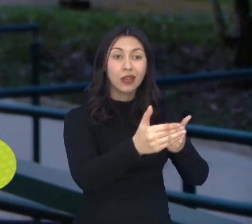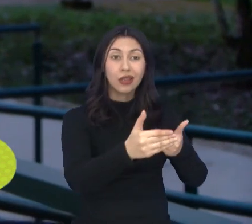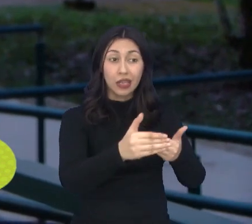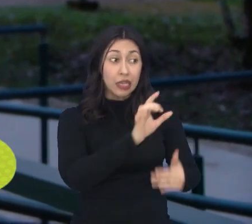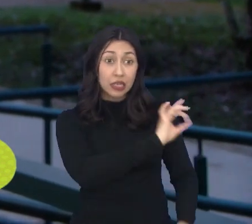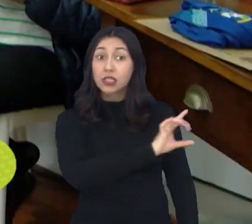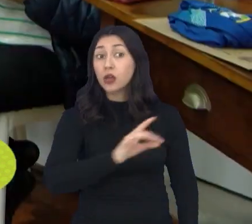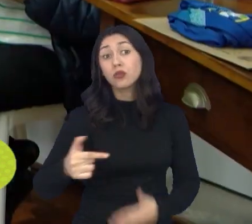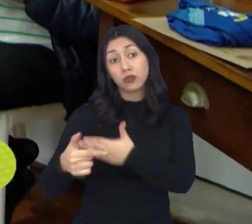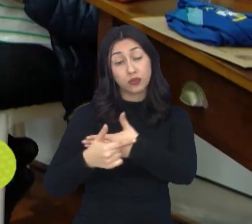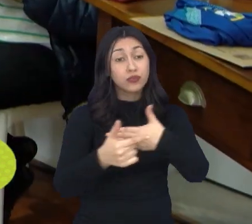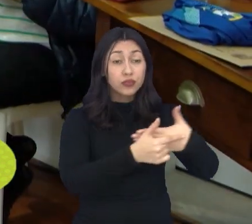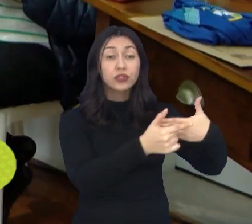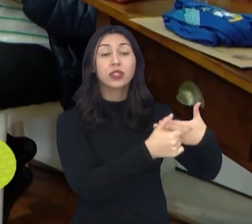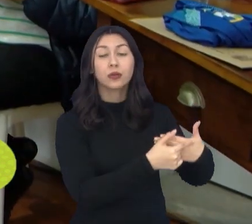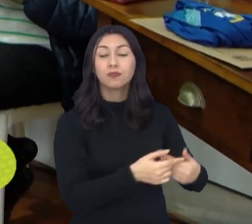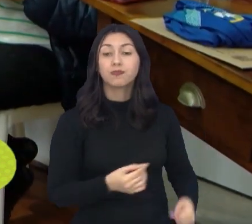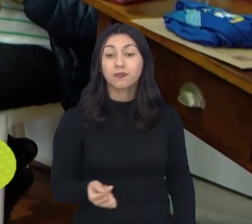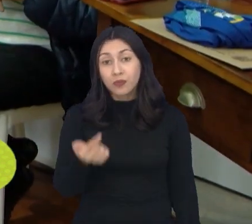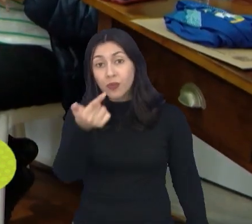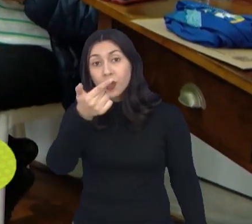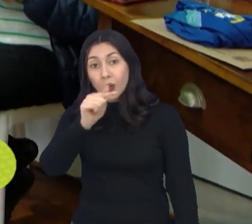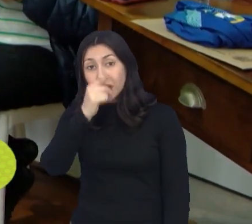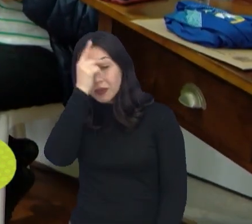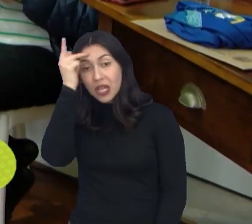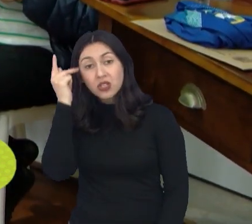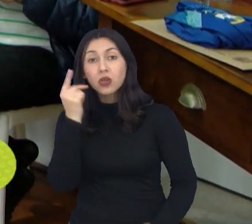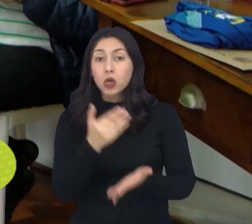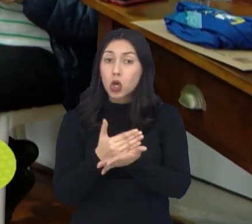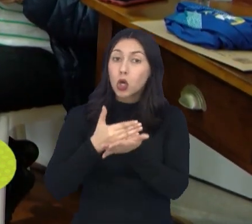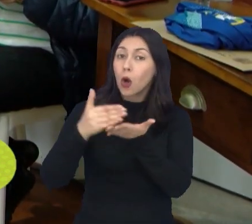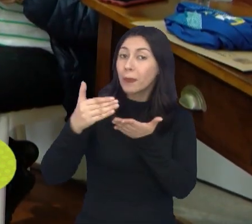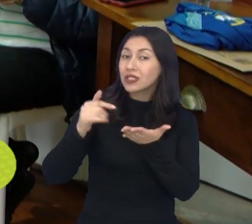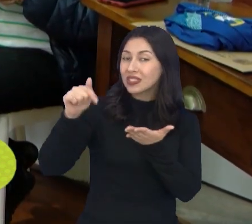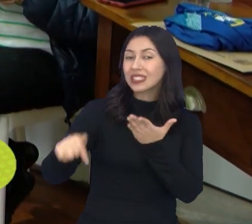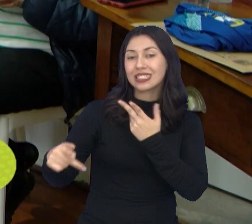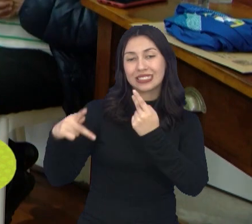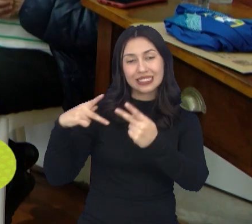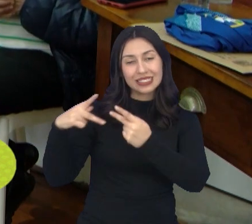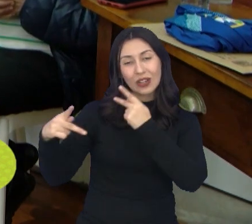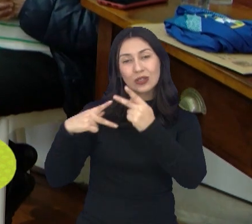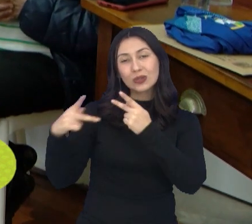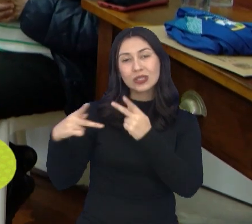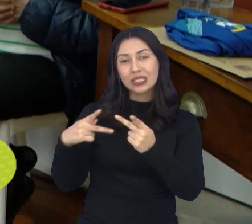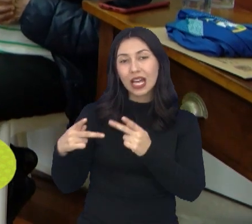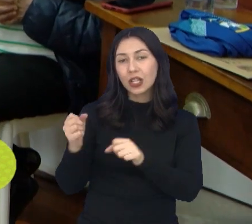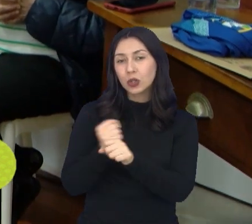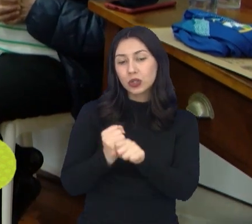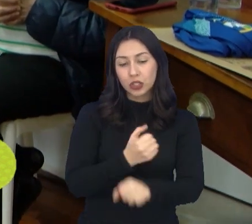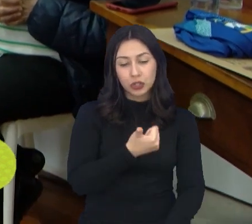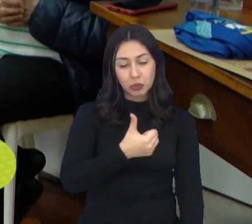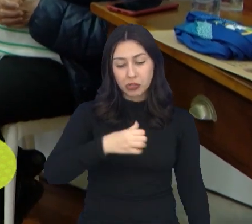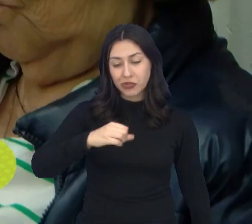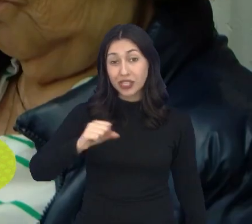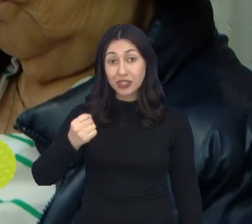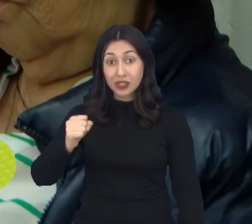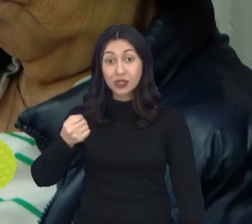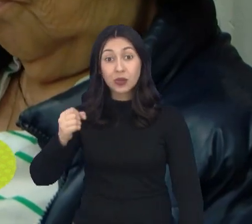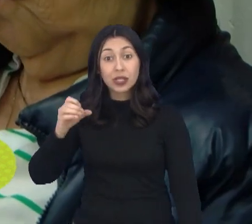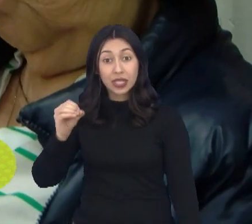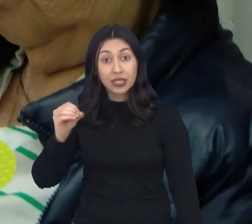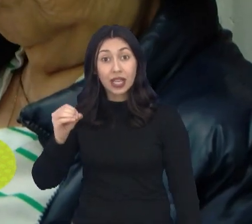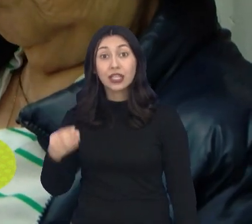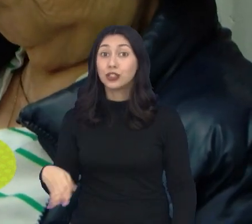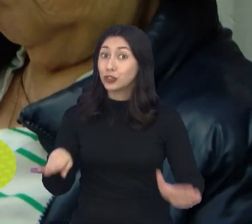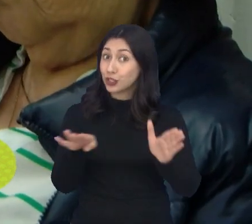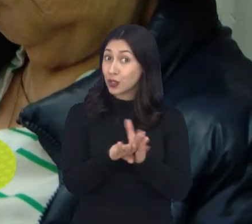dentro desse processo. Outra jogadora que iniciou a carreira no Raio de Sol na metade dos anos 1980 e chegou